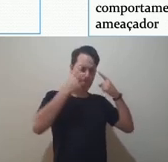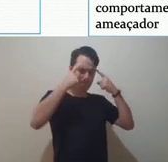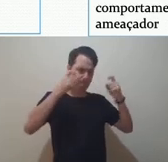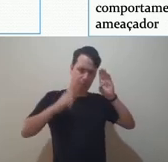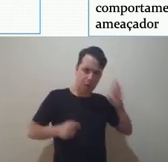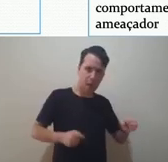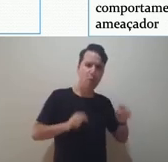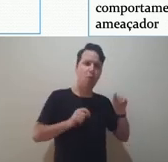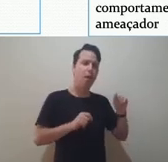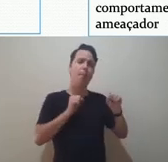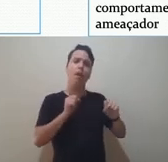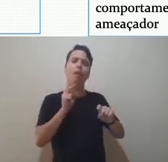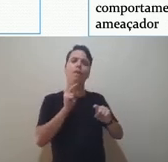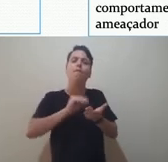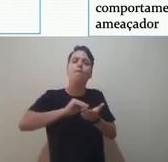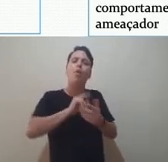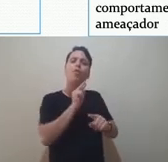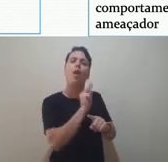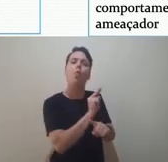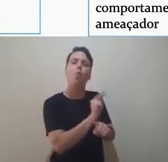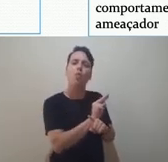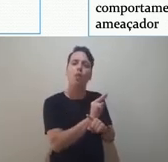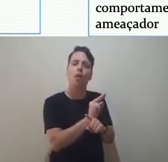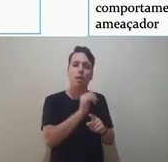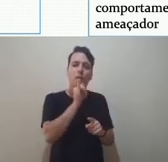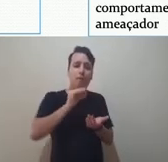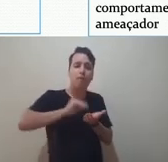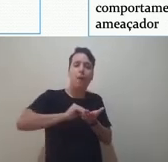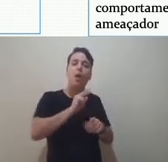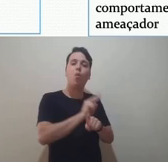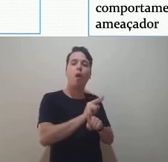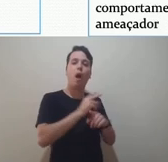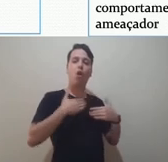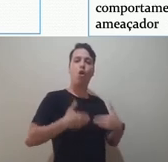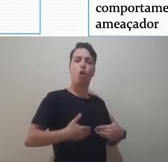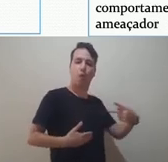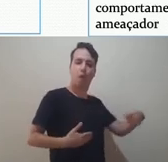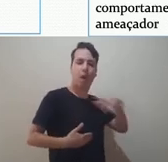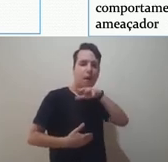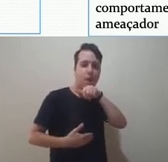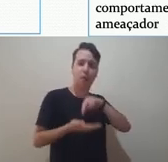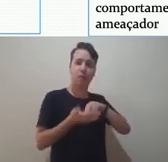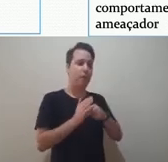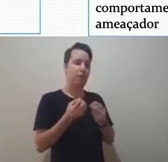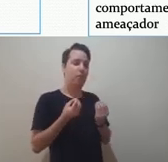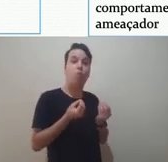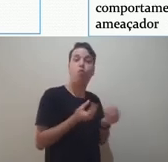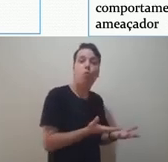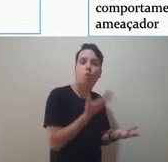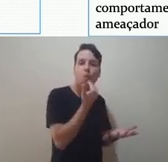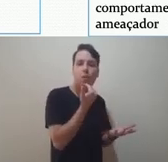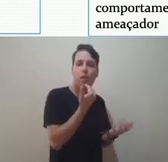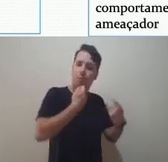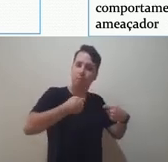física ou psicológica. Como exemplo de negligência física, a gente tem não